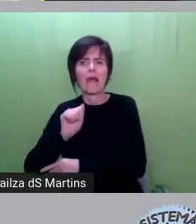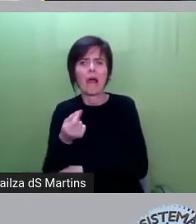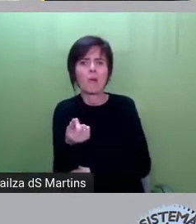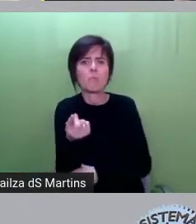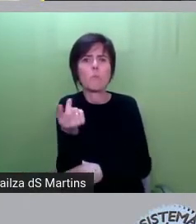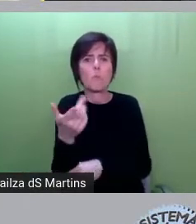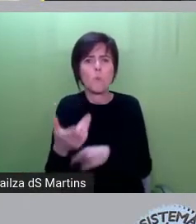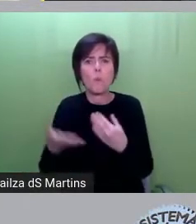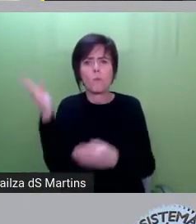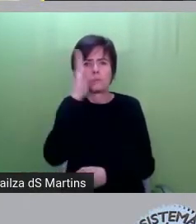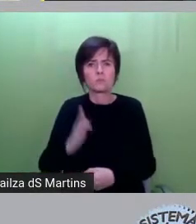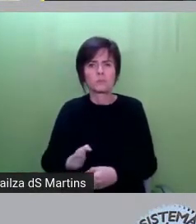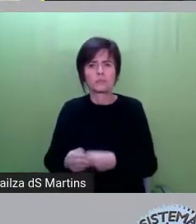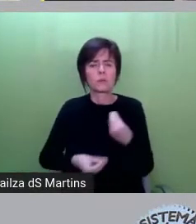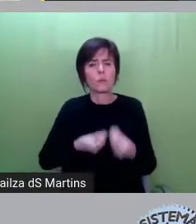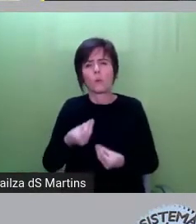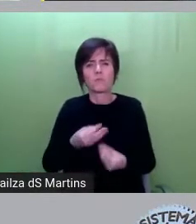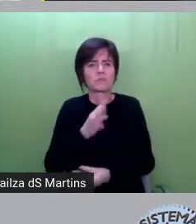Mas,